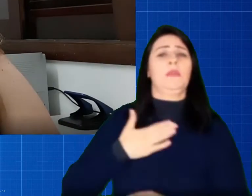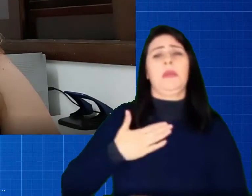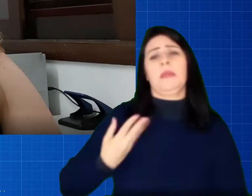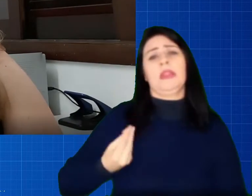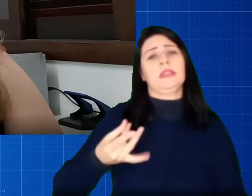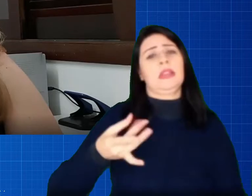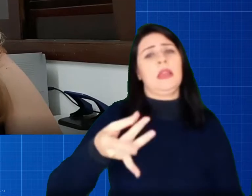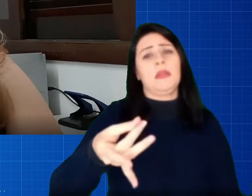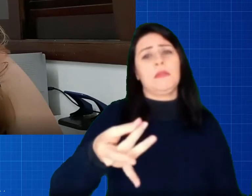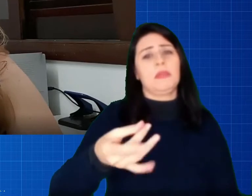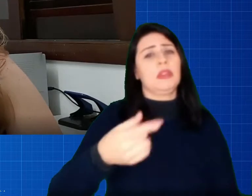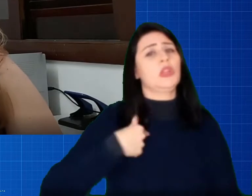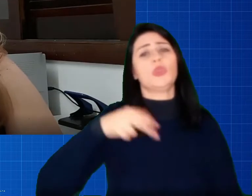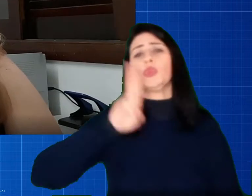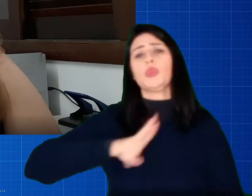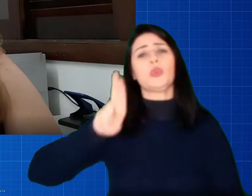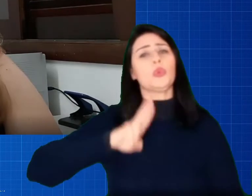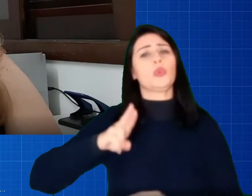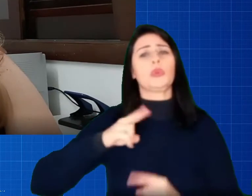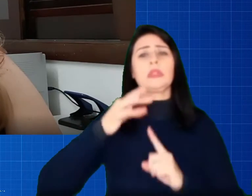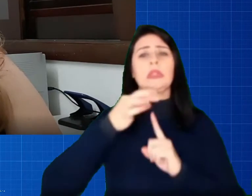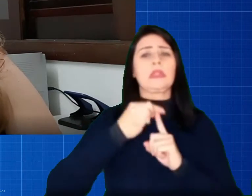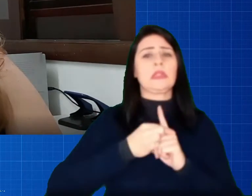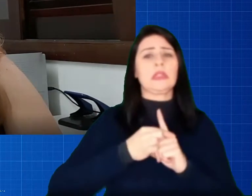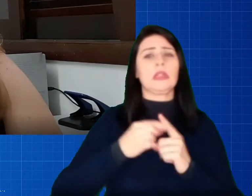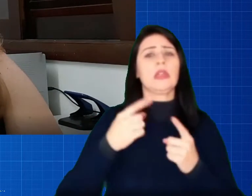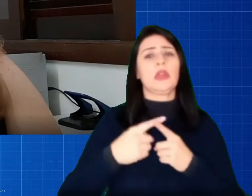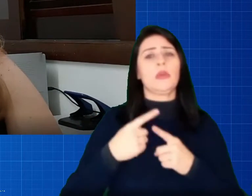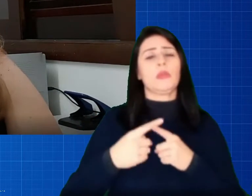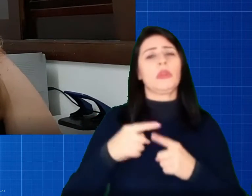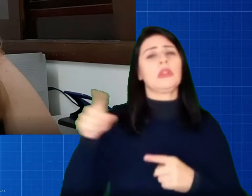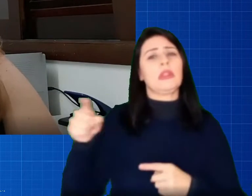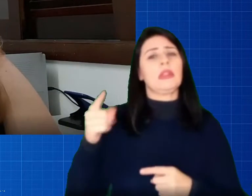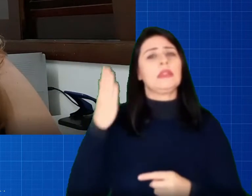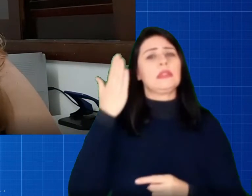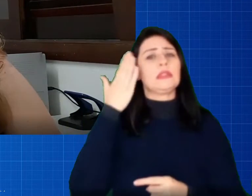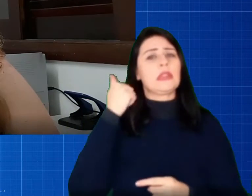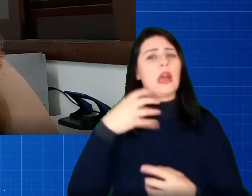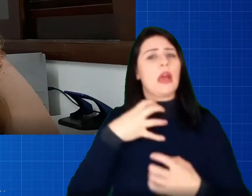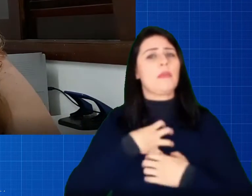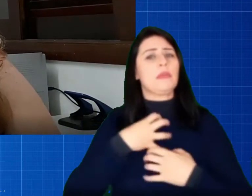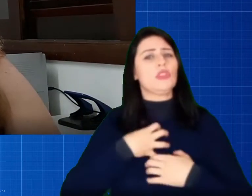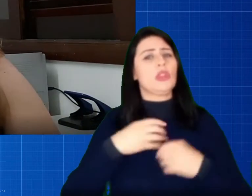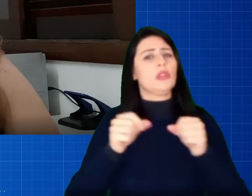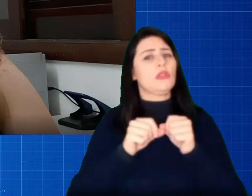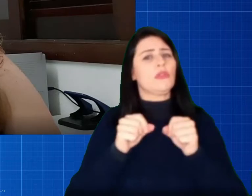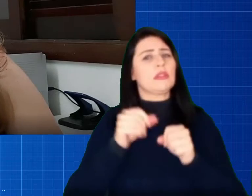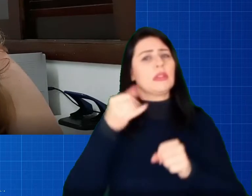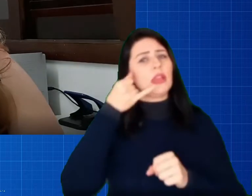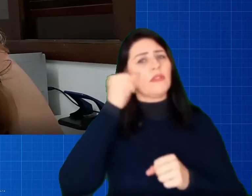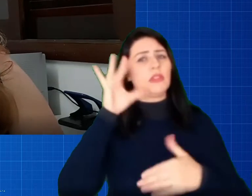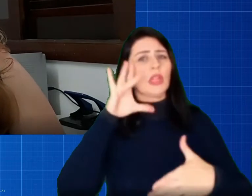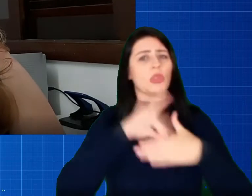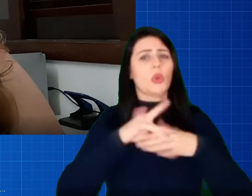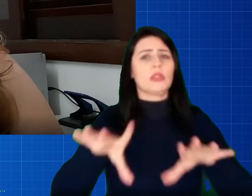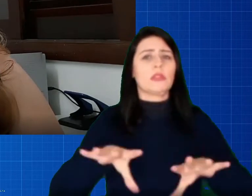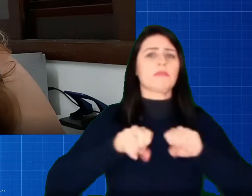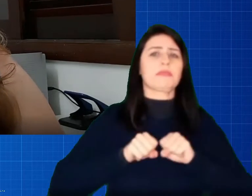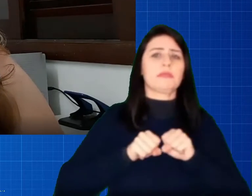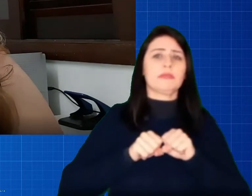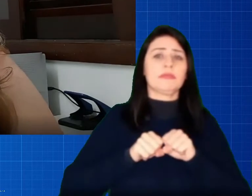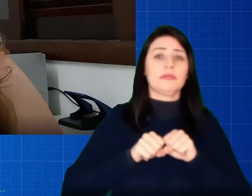mim, e a gente não usa o preservativo porque ele sabe de um jeito de fazer que não pega a doença. Detalhe